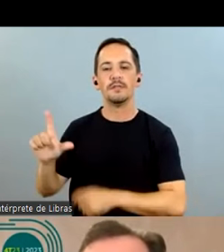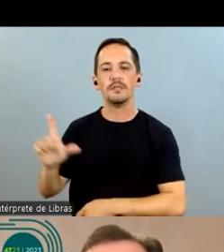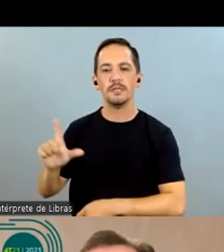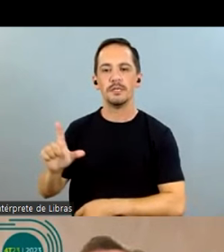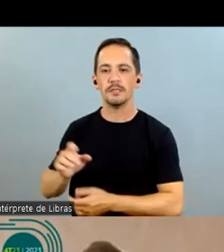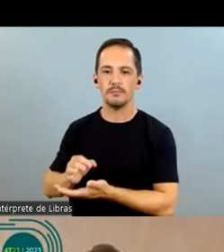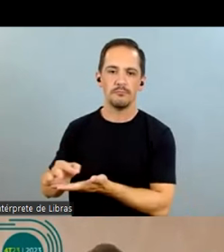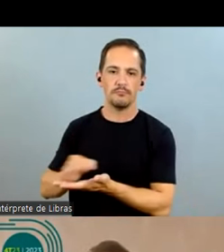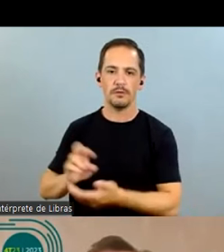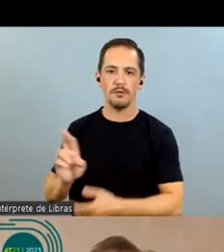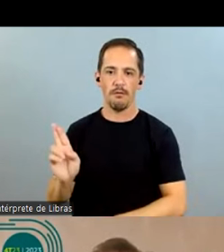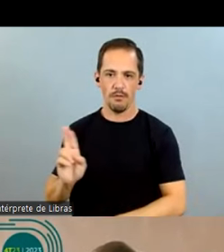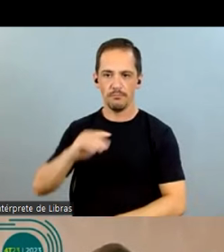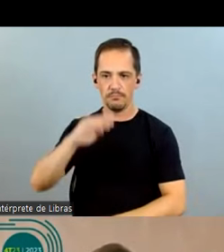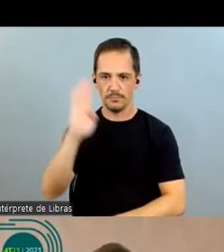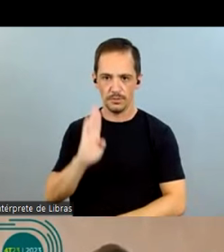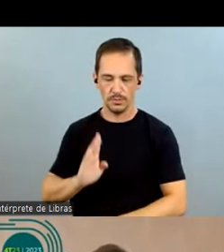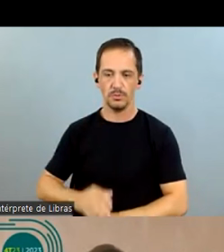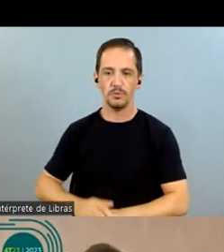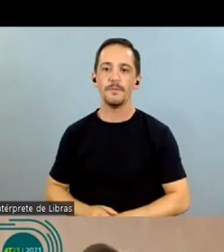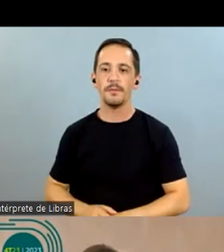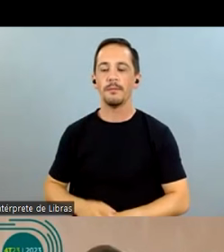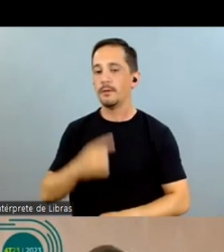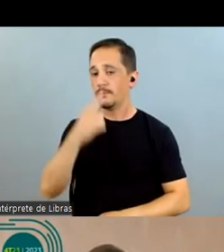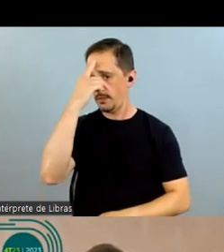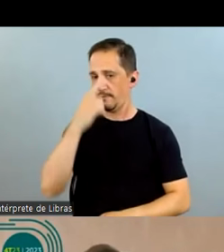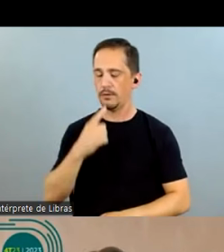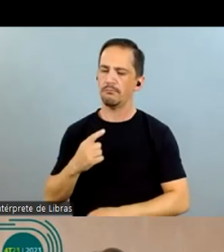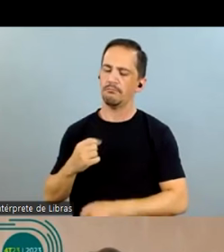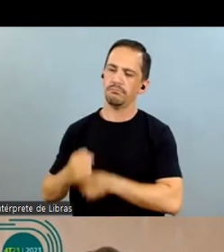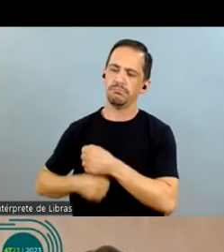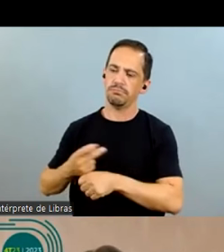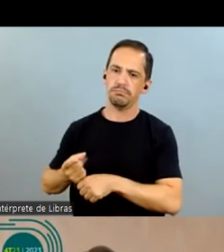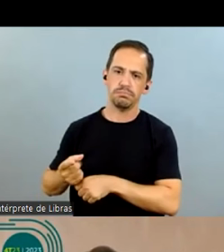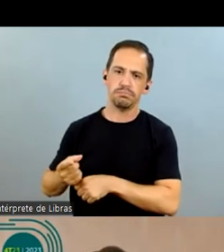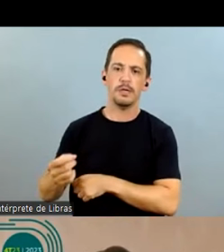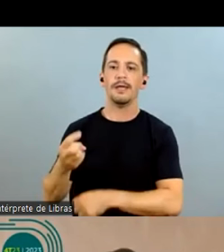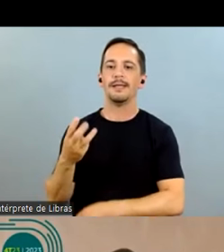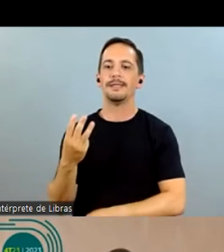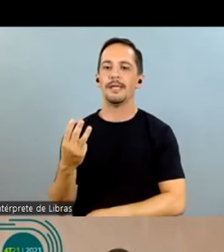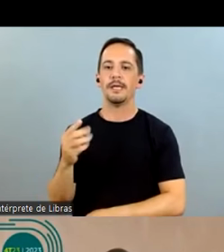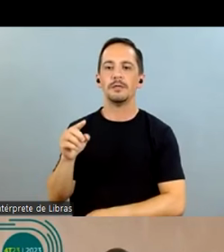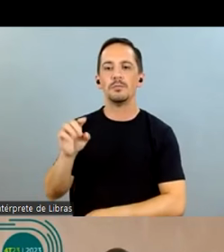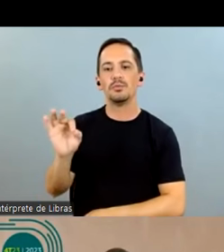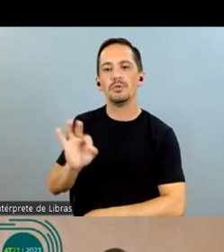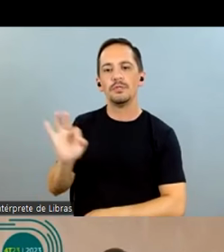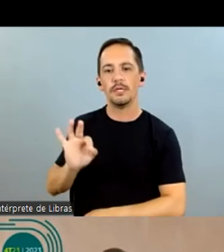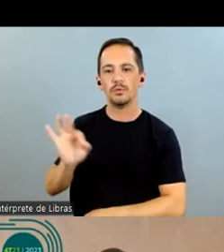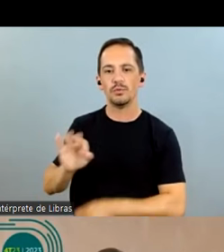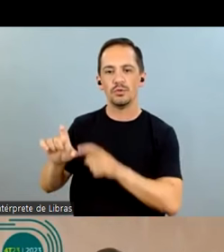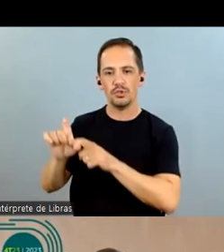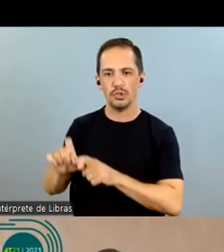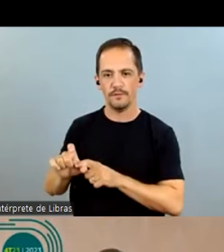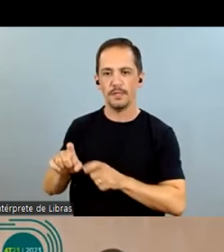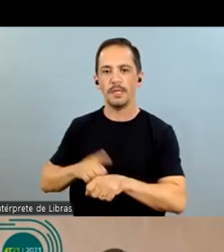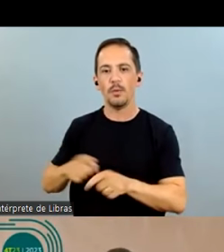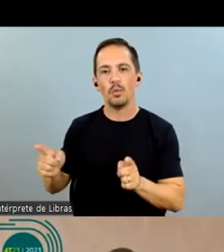e com um perfil Eh alongado aí de eh só 3% da dívida no curto prazo e